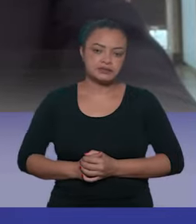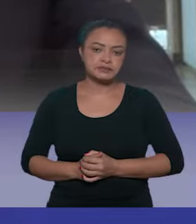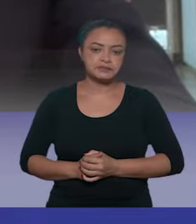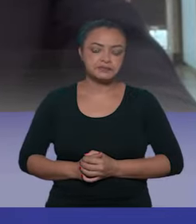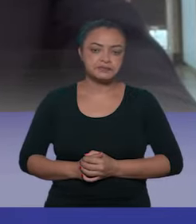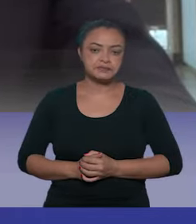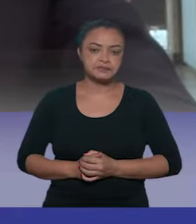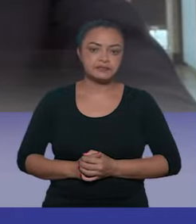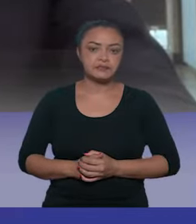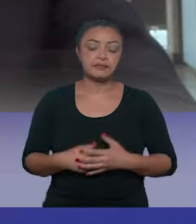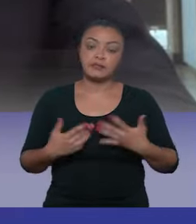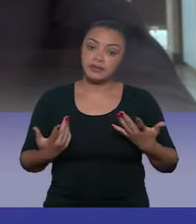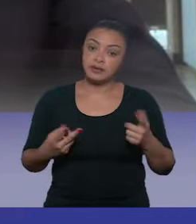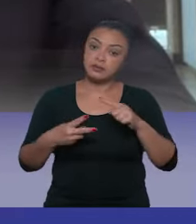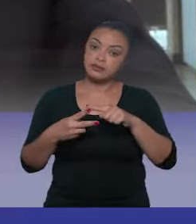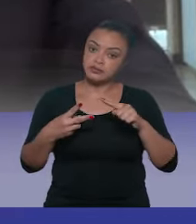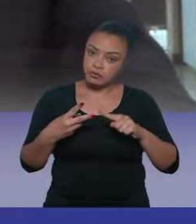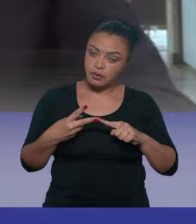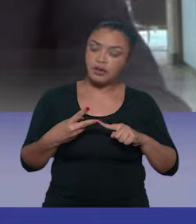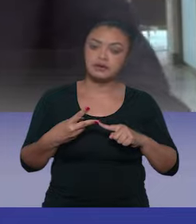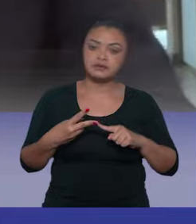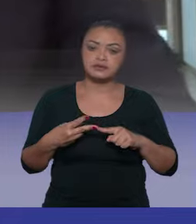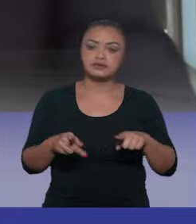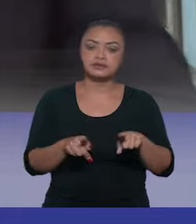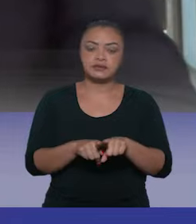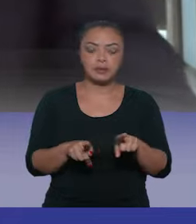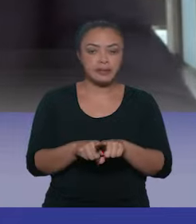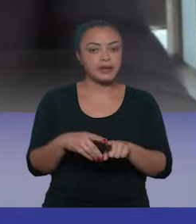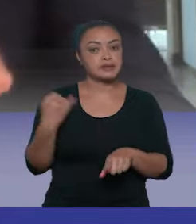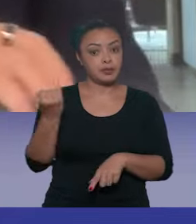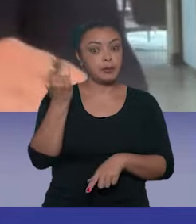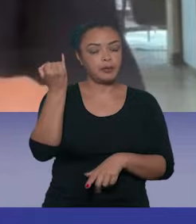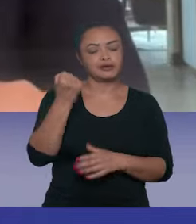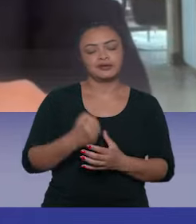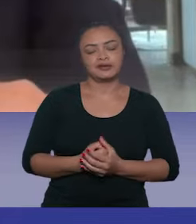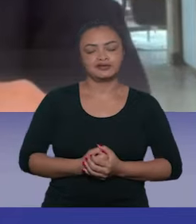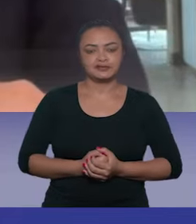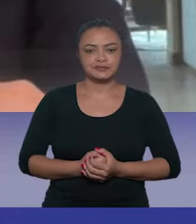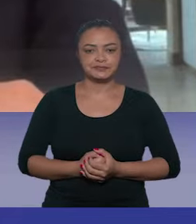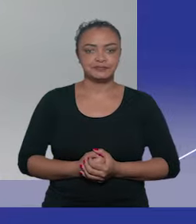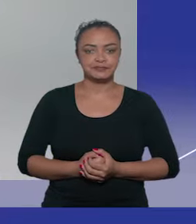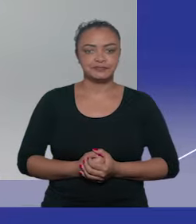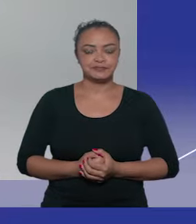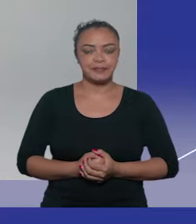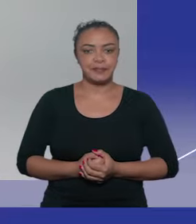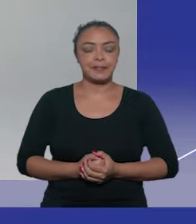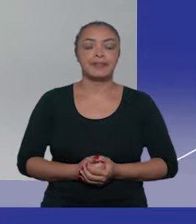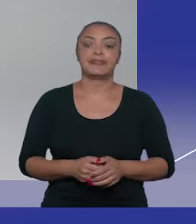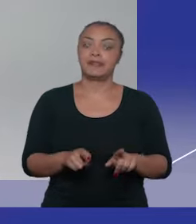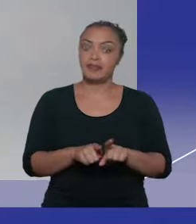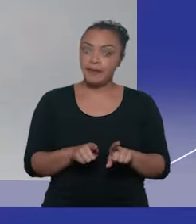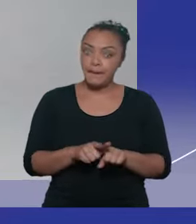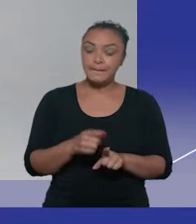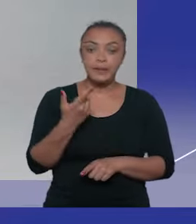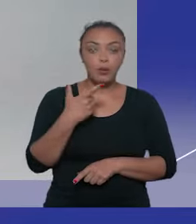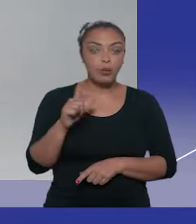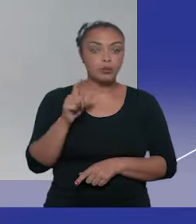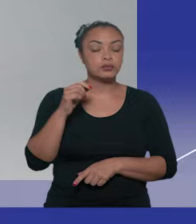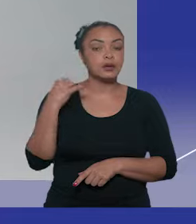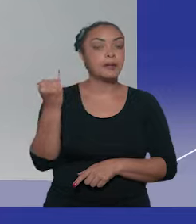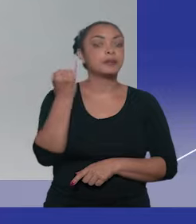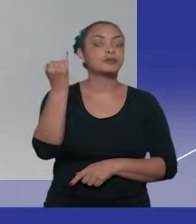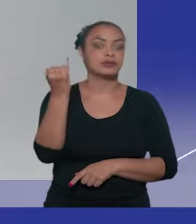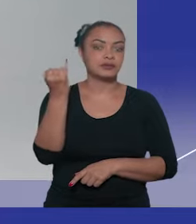acho que esses dois fatores também são importantes. Então, acho que o outro fator também que você trouxe, é